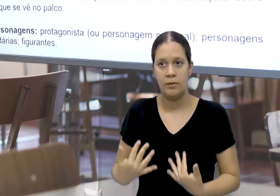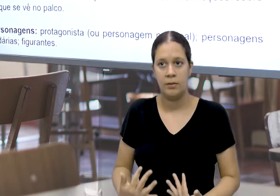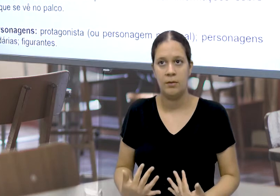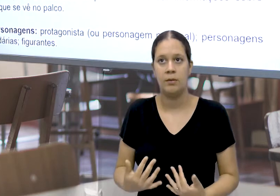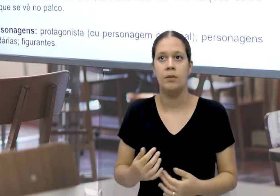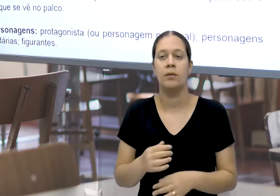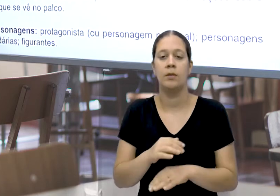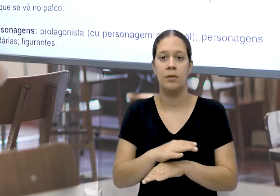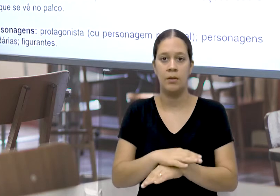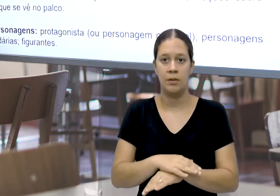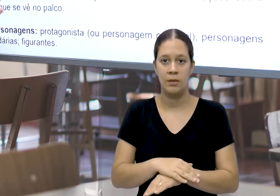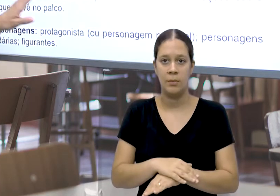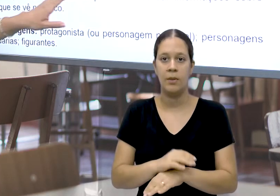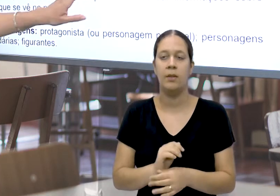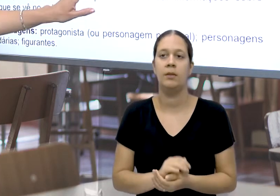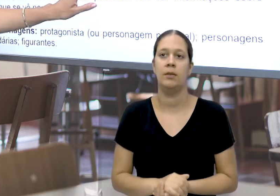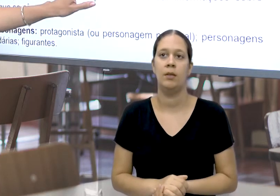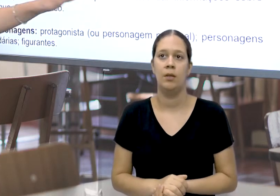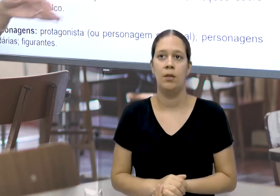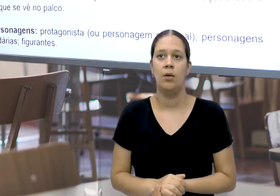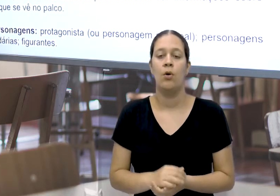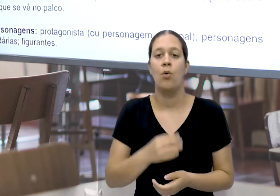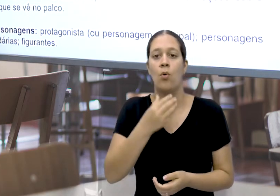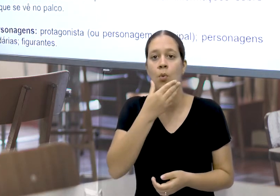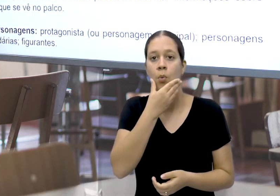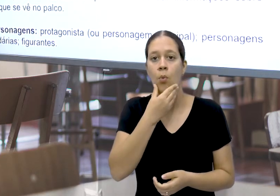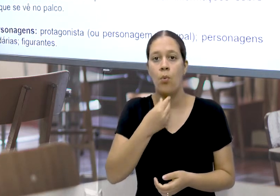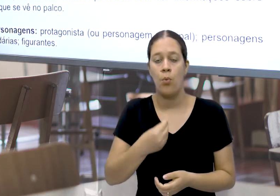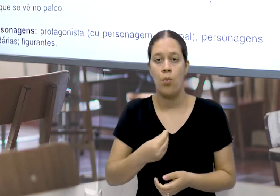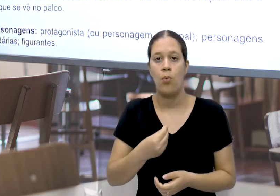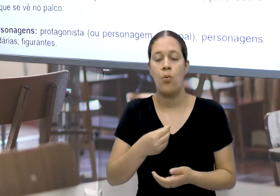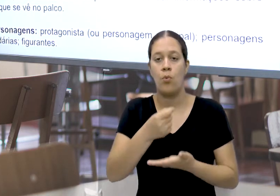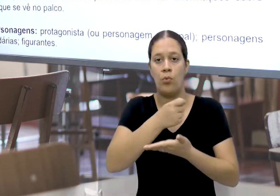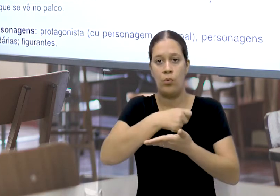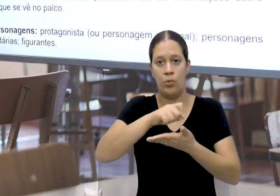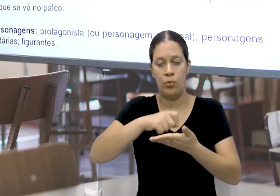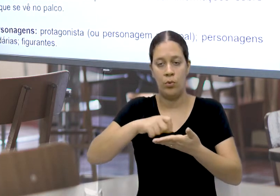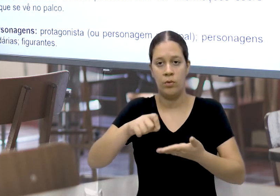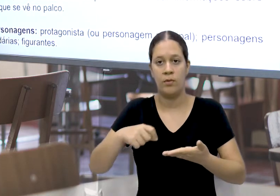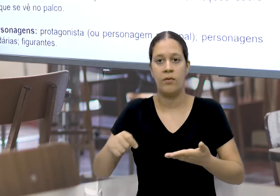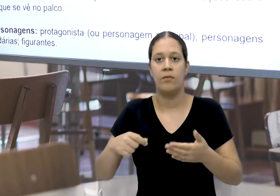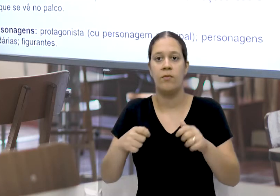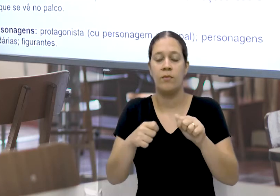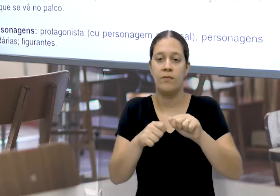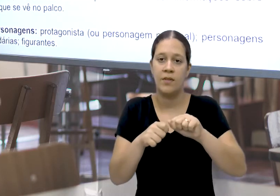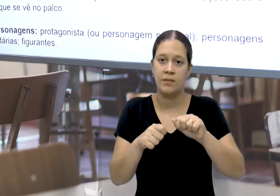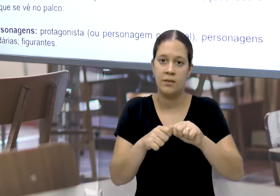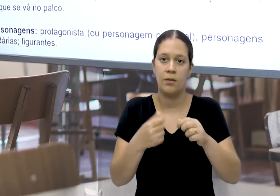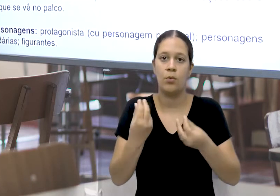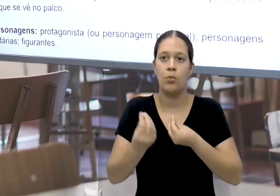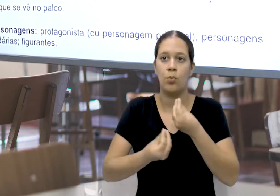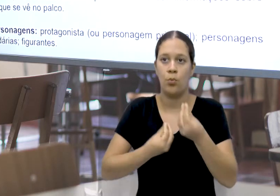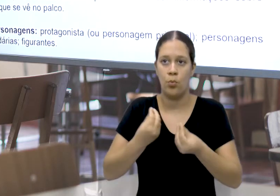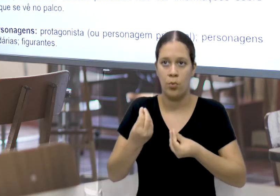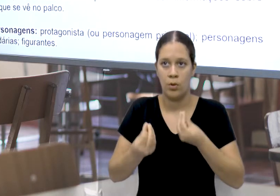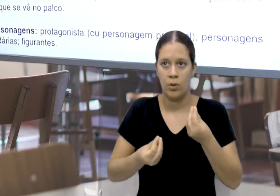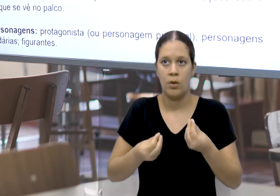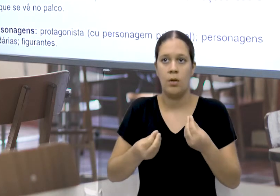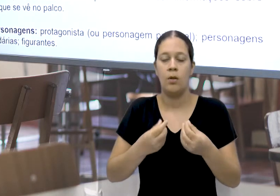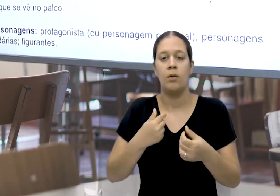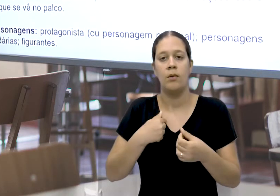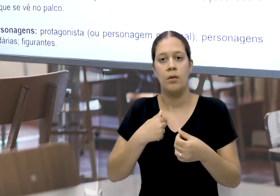igualzinho o que está escrito ali. Chamamos isso de rubrica de interpretação. E como deve se movimentar? A rubrica de